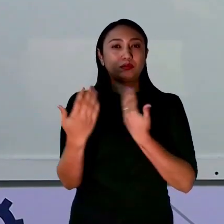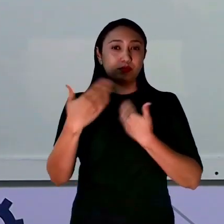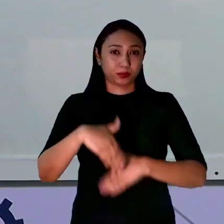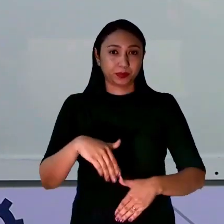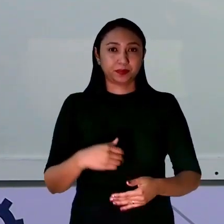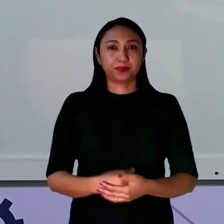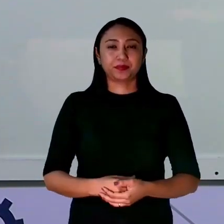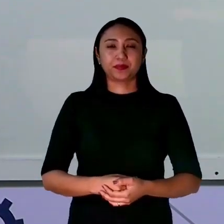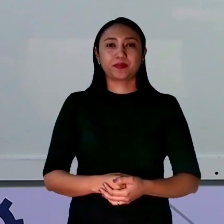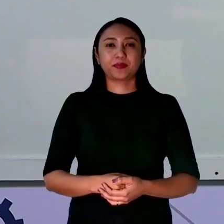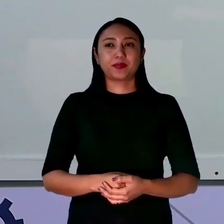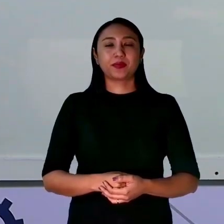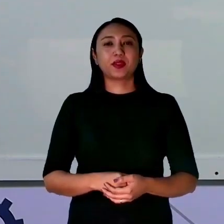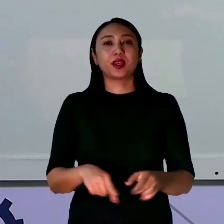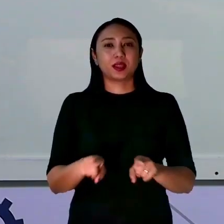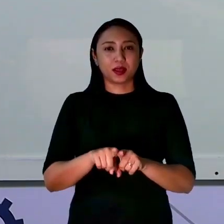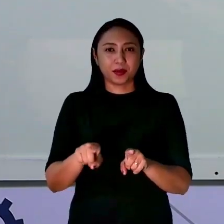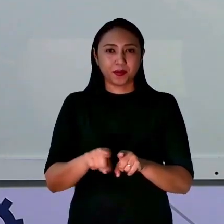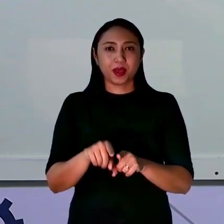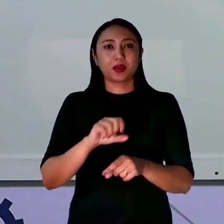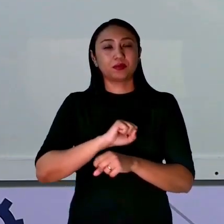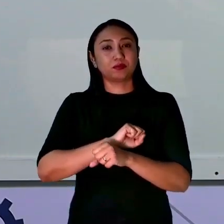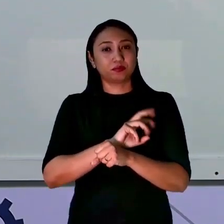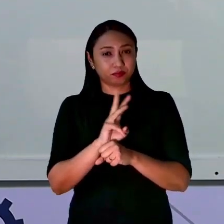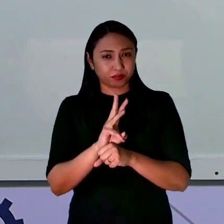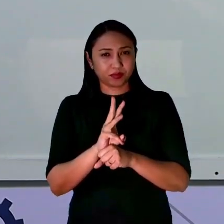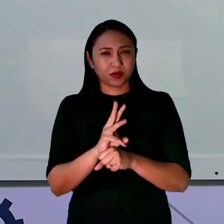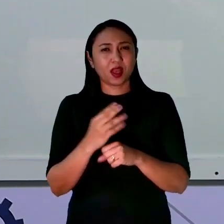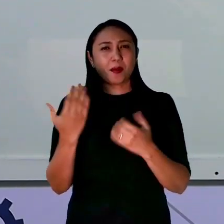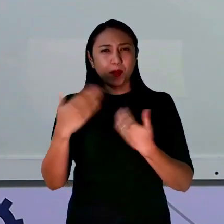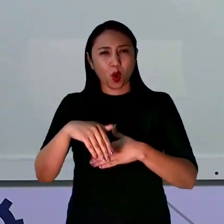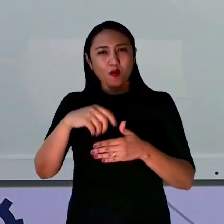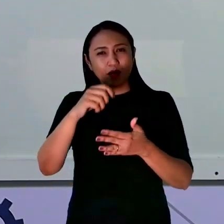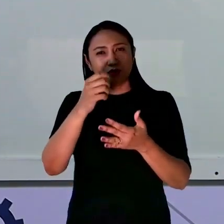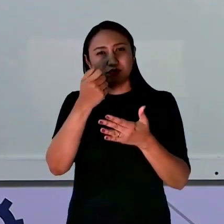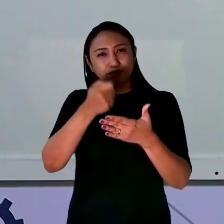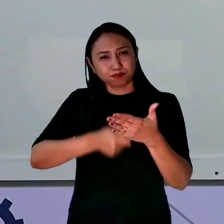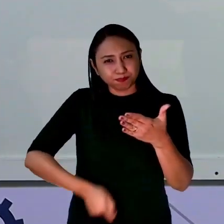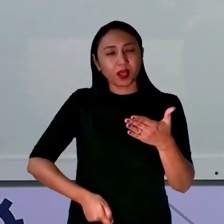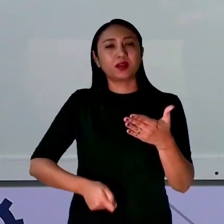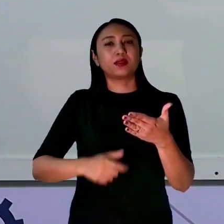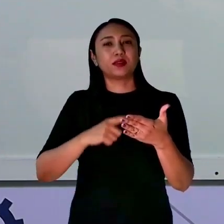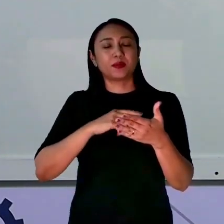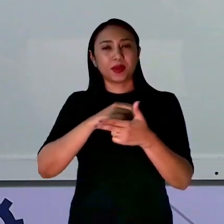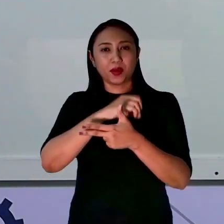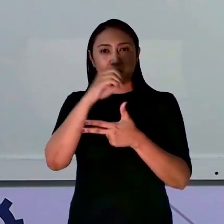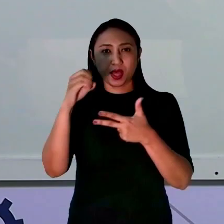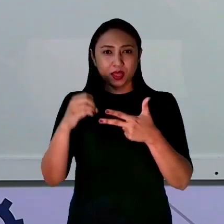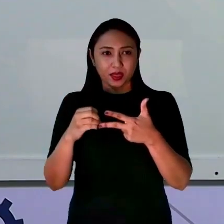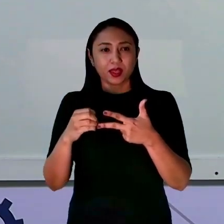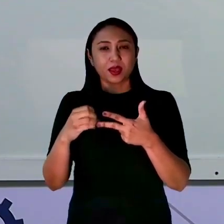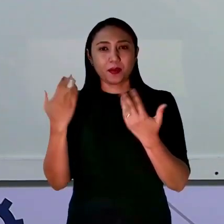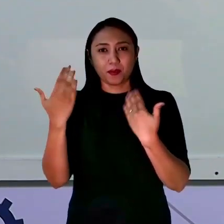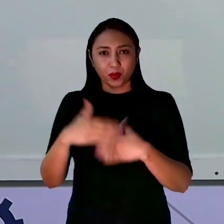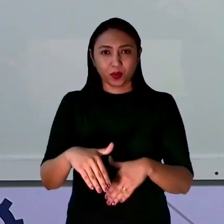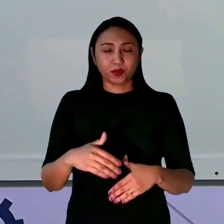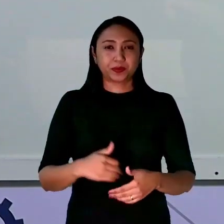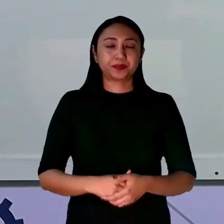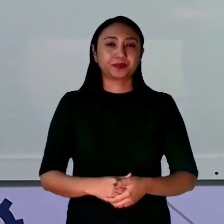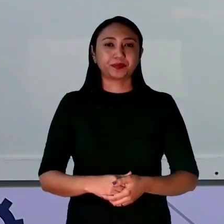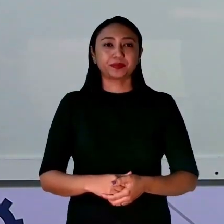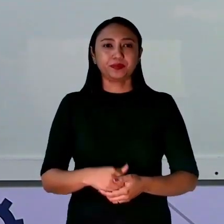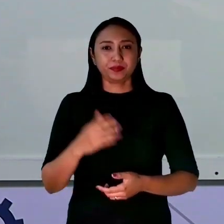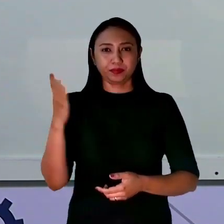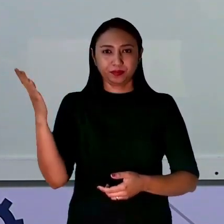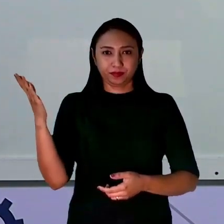universidade, na segunda etapa ali, eles têm essa ideia. O Enem cobrou, acho que foi ano passado, na prova. Então, ele